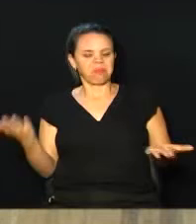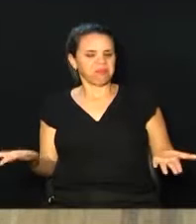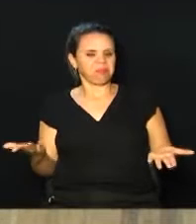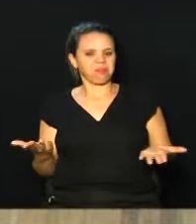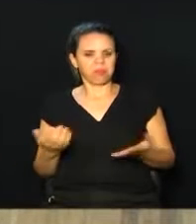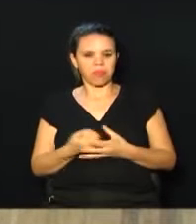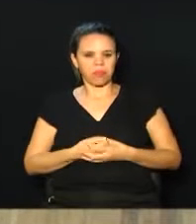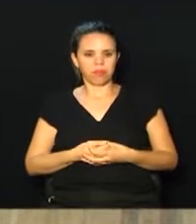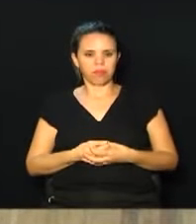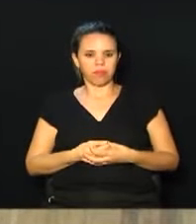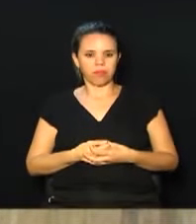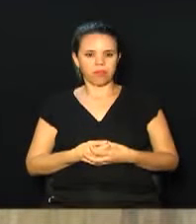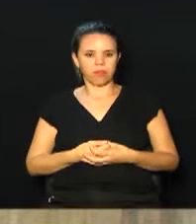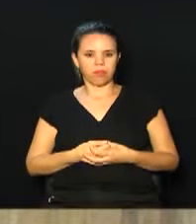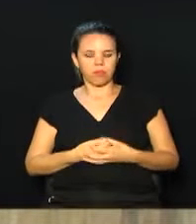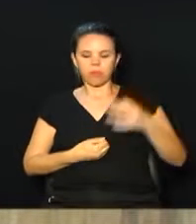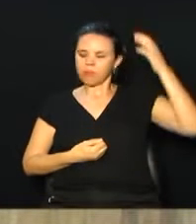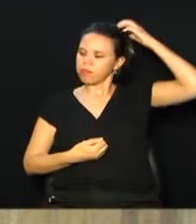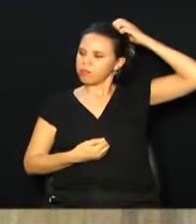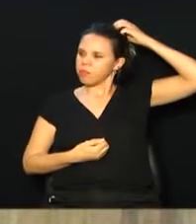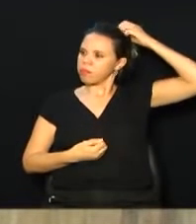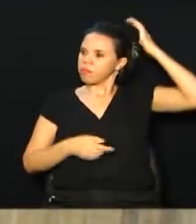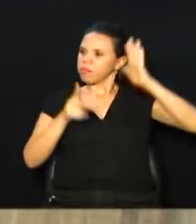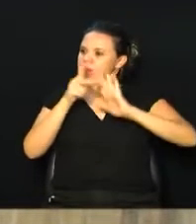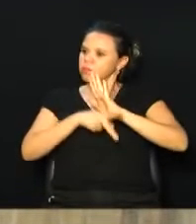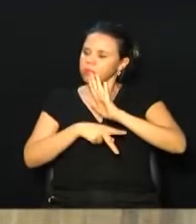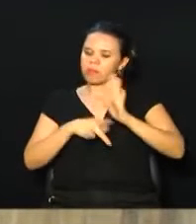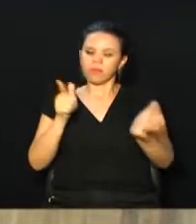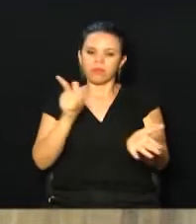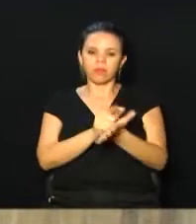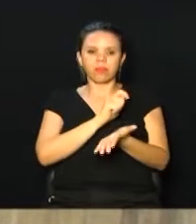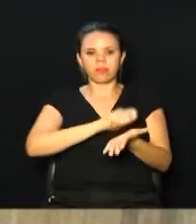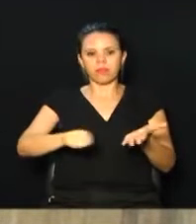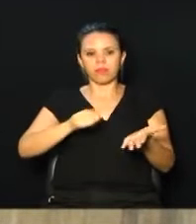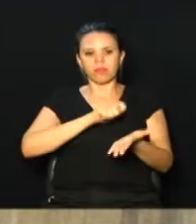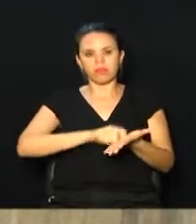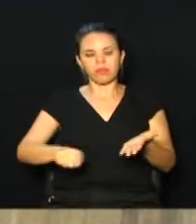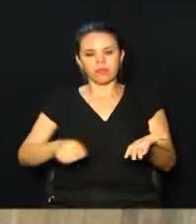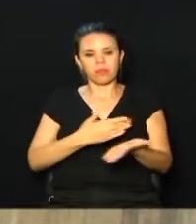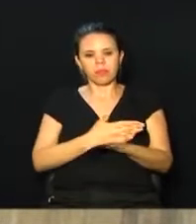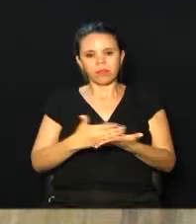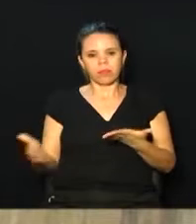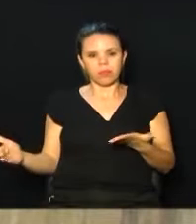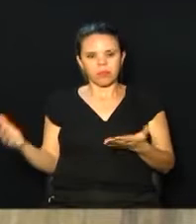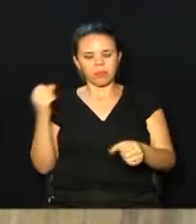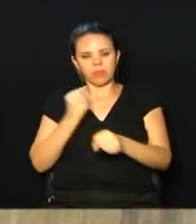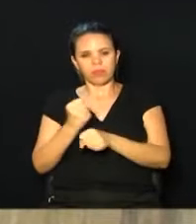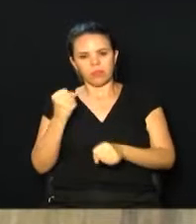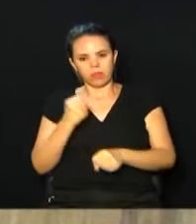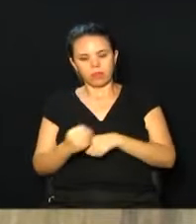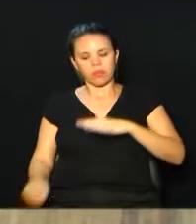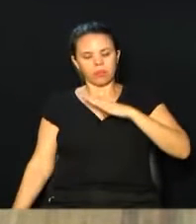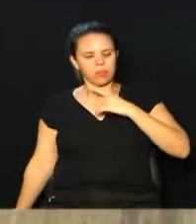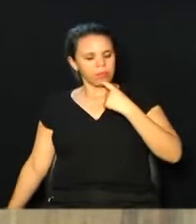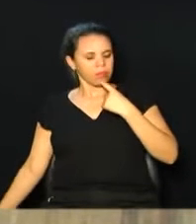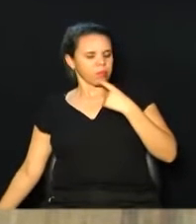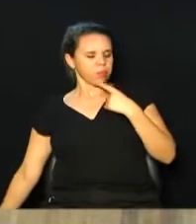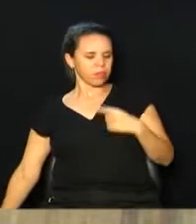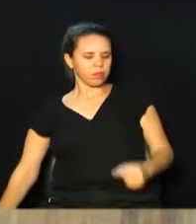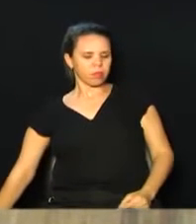seja, para que esse projeto, então, saia do papel e se inicie as obras aqui na cidade de